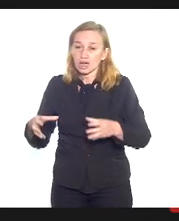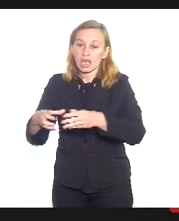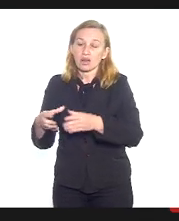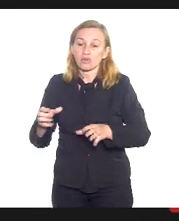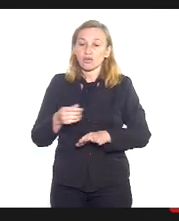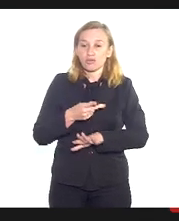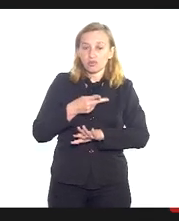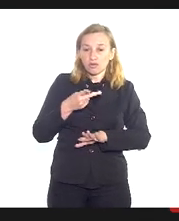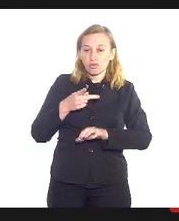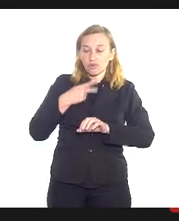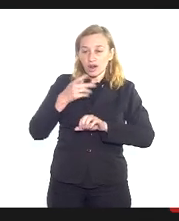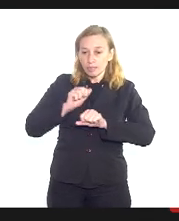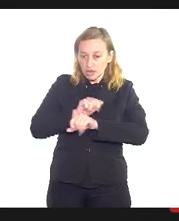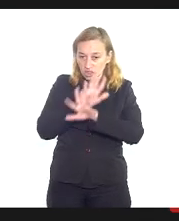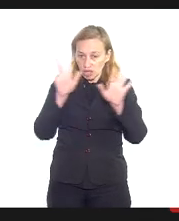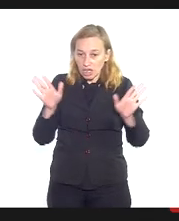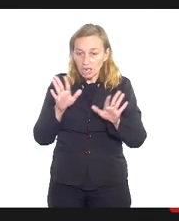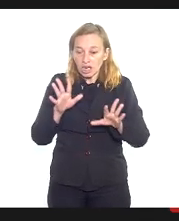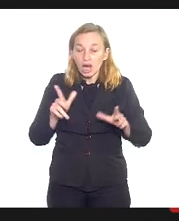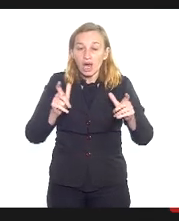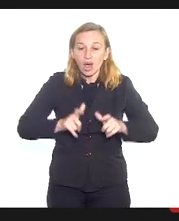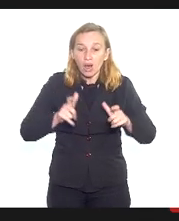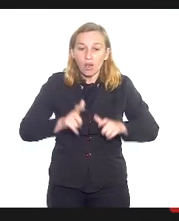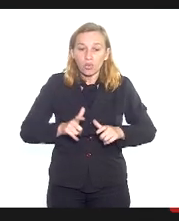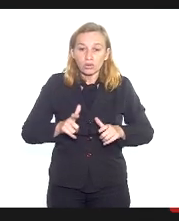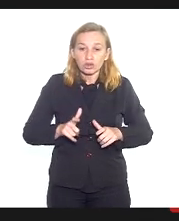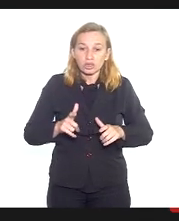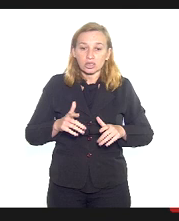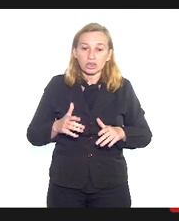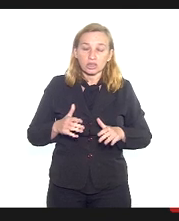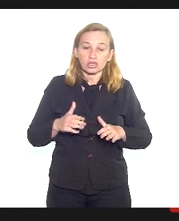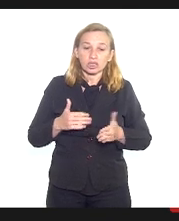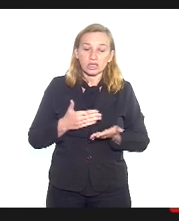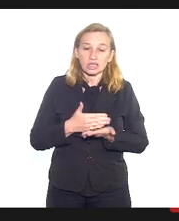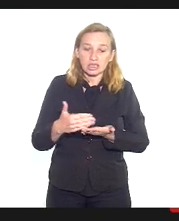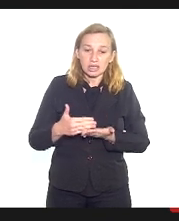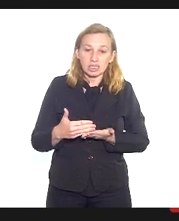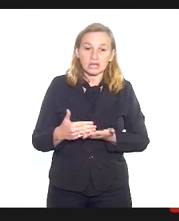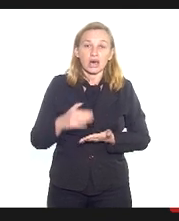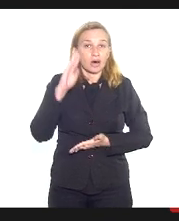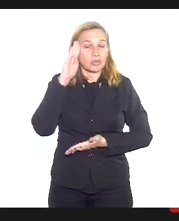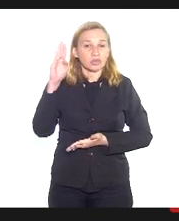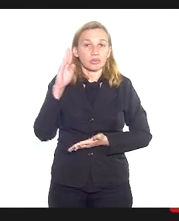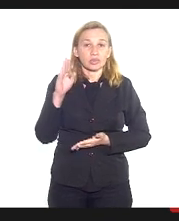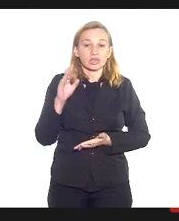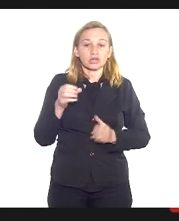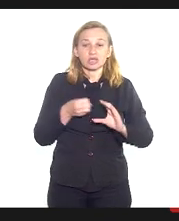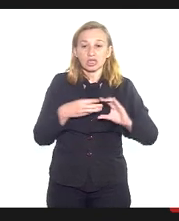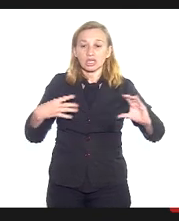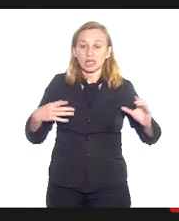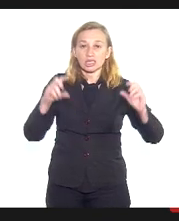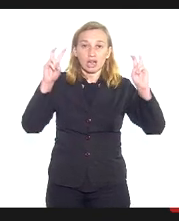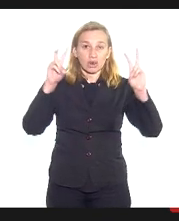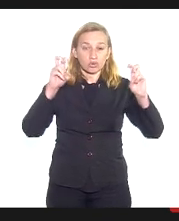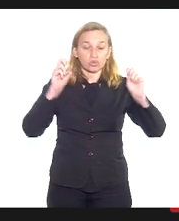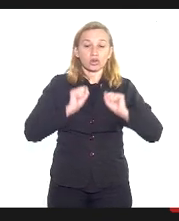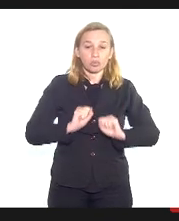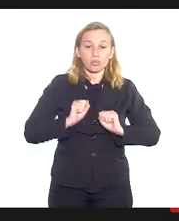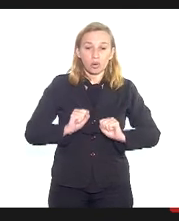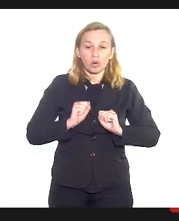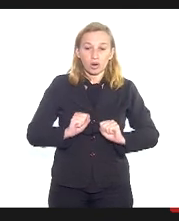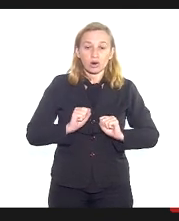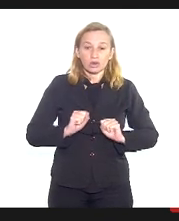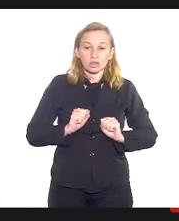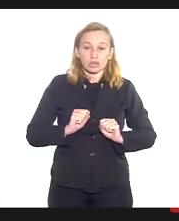claro aonde essa questão do afretamento entra, principalmente quando se caracteriza, né, situações que podem estar